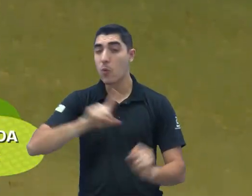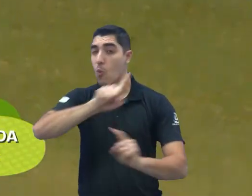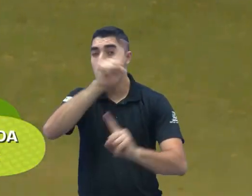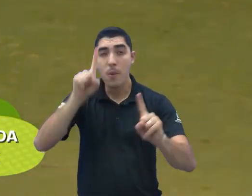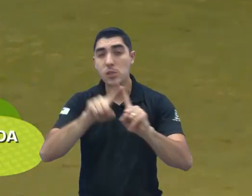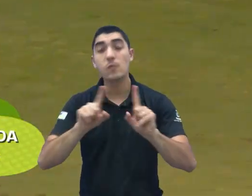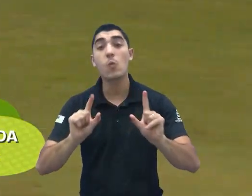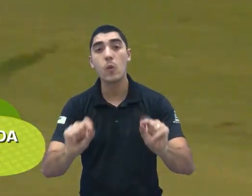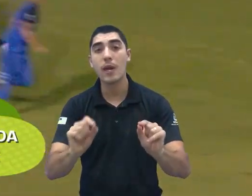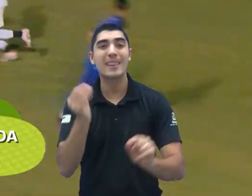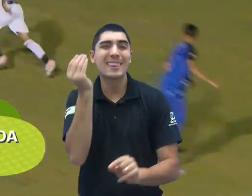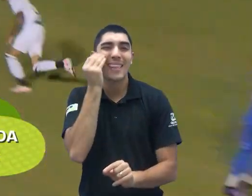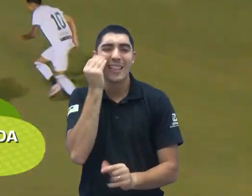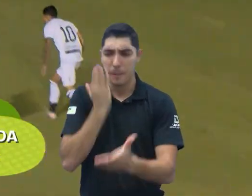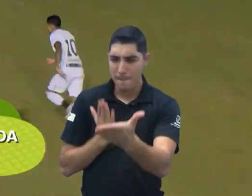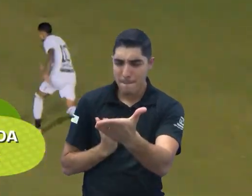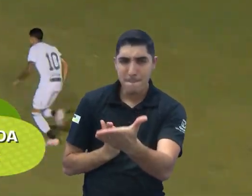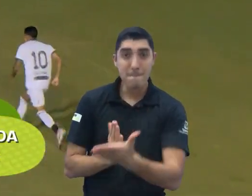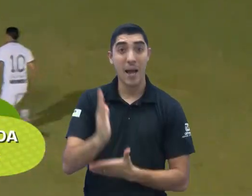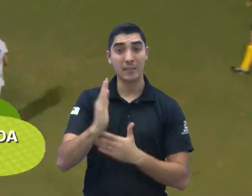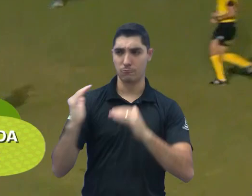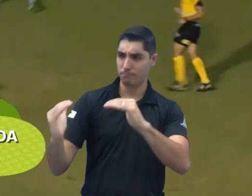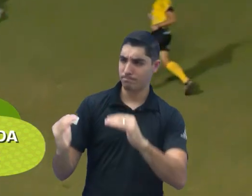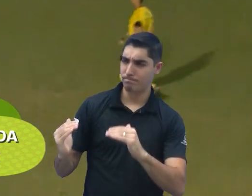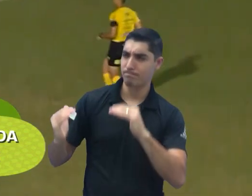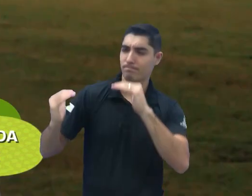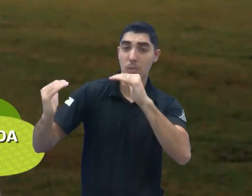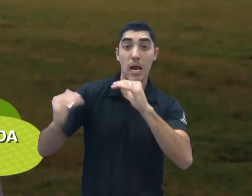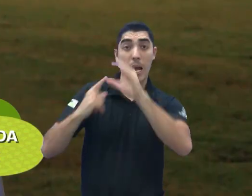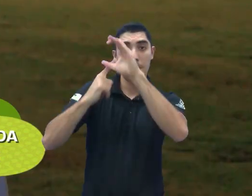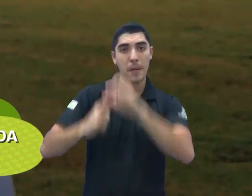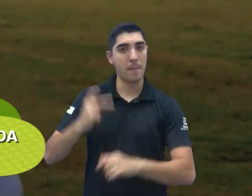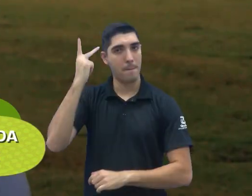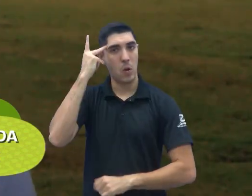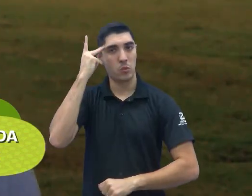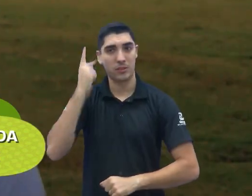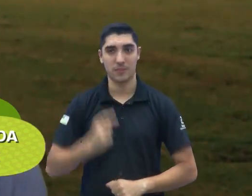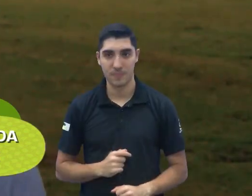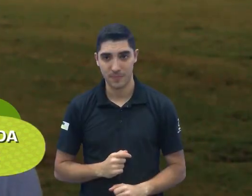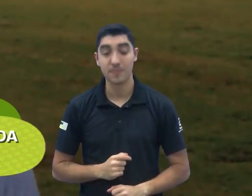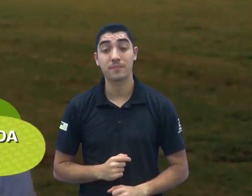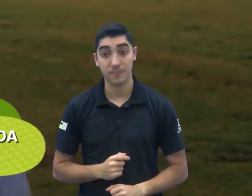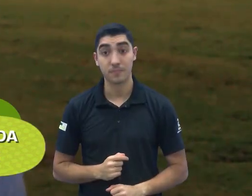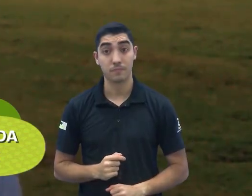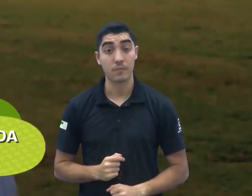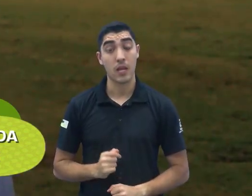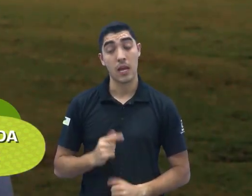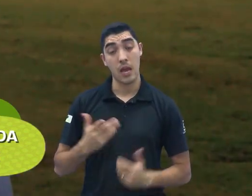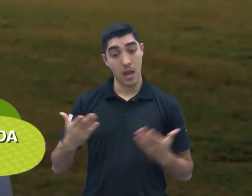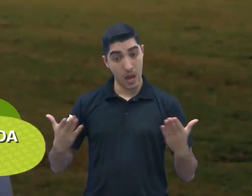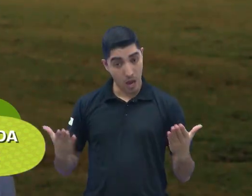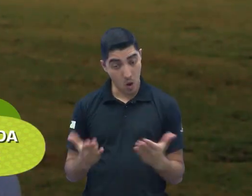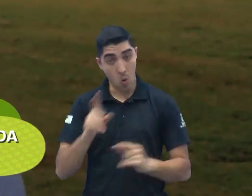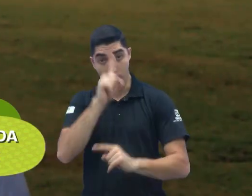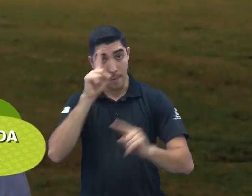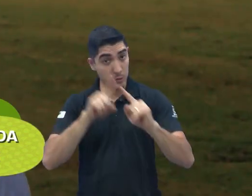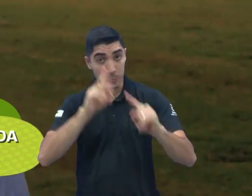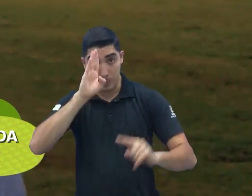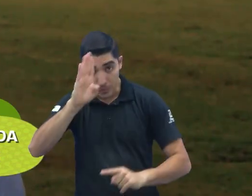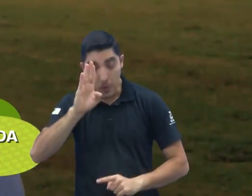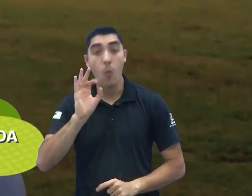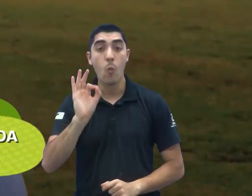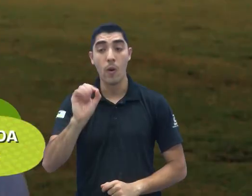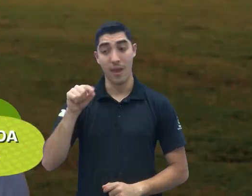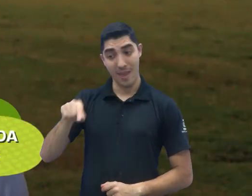conseguir o acesso para a elite do estadual da categoria. Com certeza. A ideia nossa desse ano é realmente fazer o São